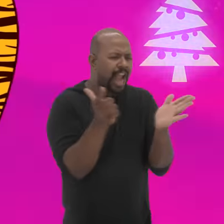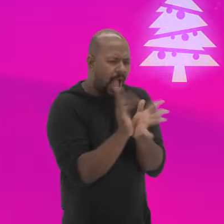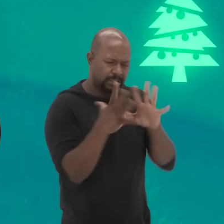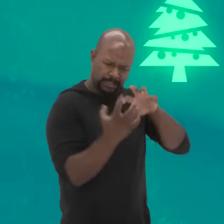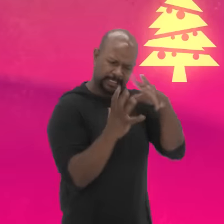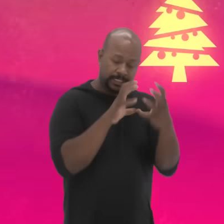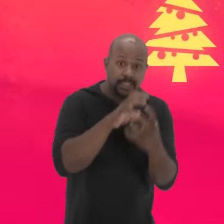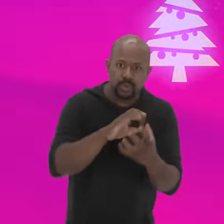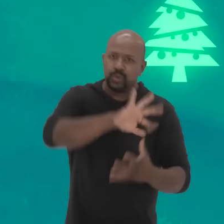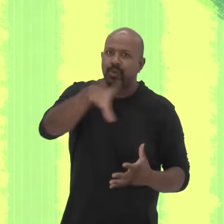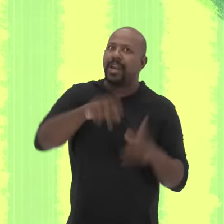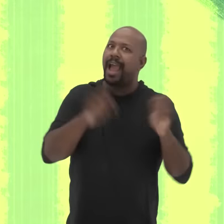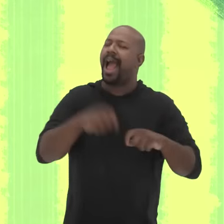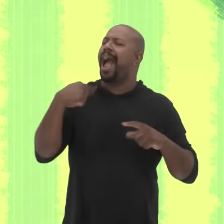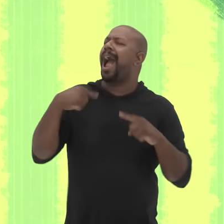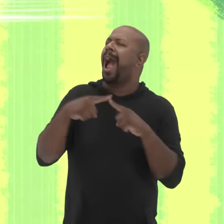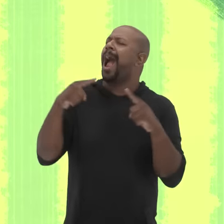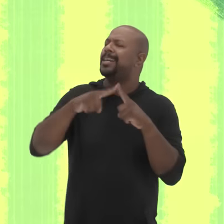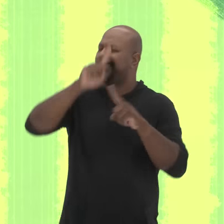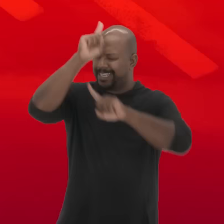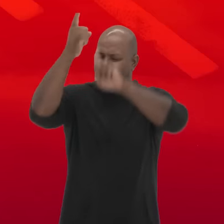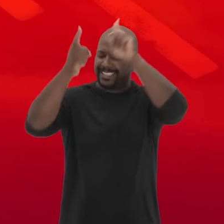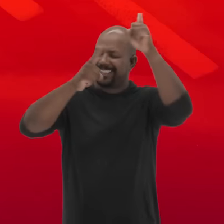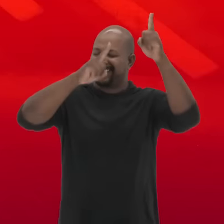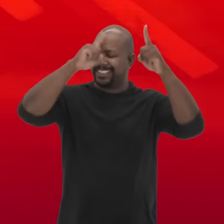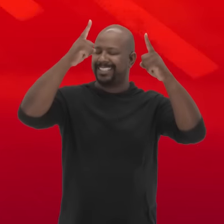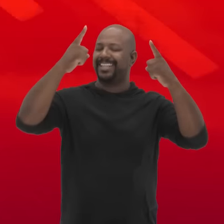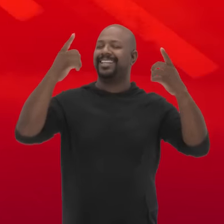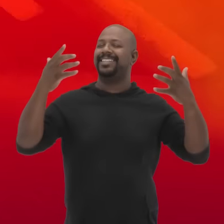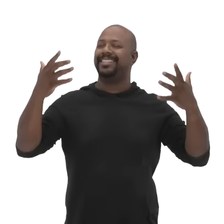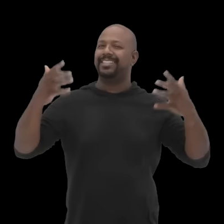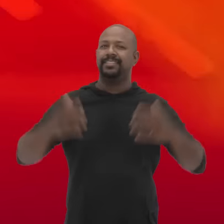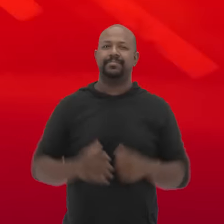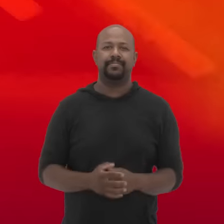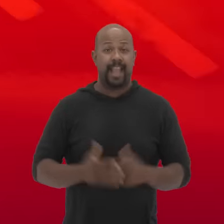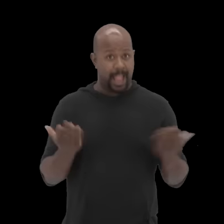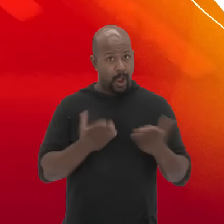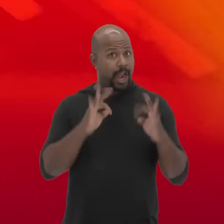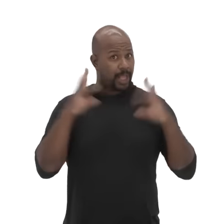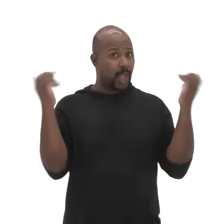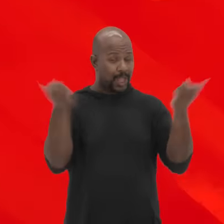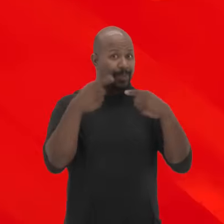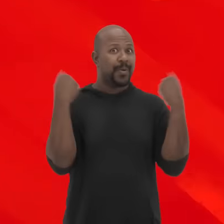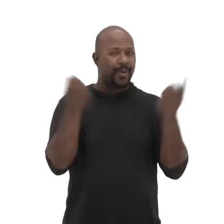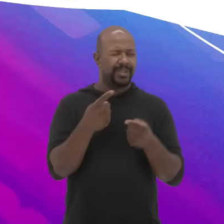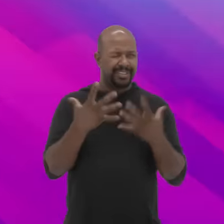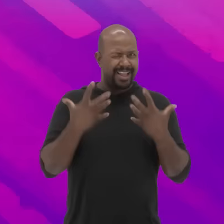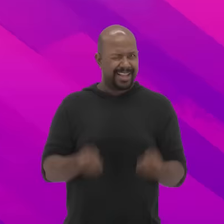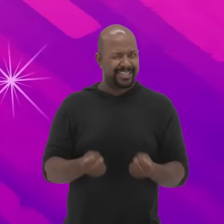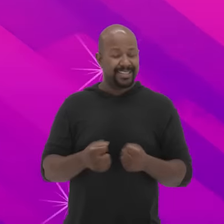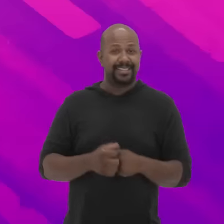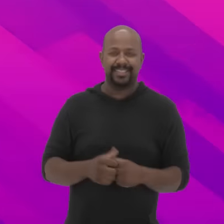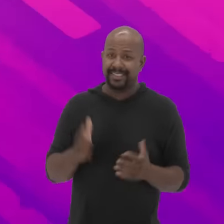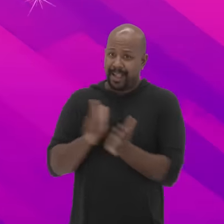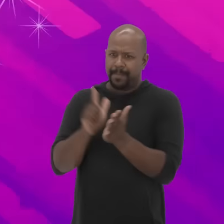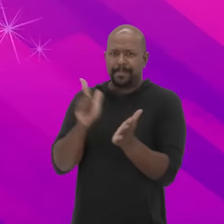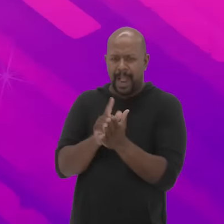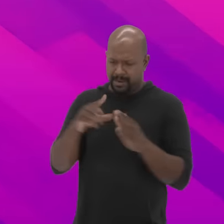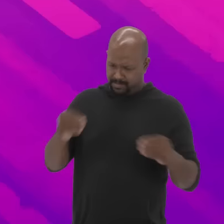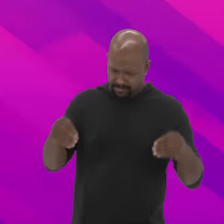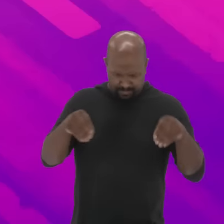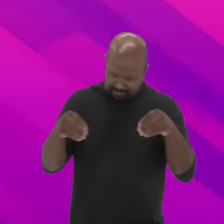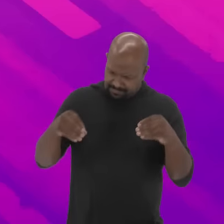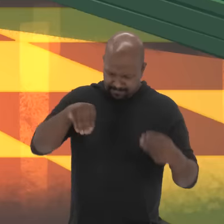picado, jornal velhinho amassado, sem desperdício, tudo vira criação. Agora todo mundo!